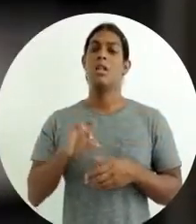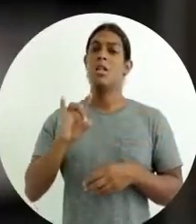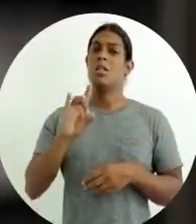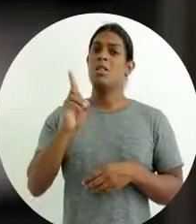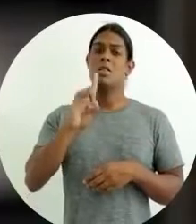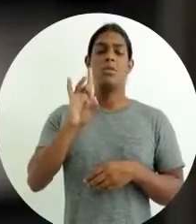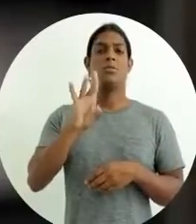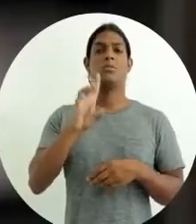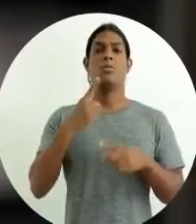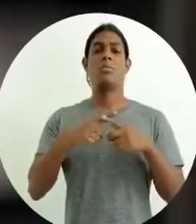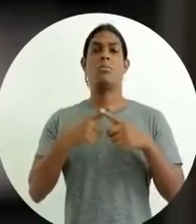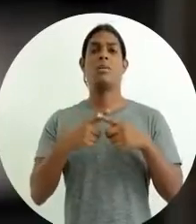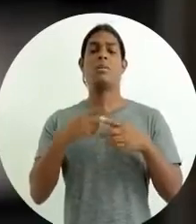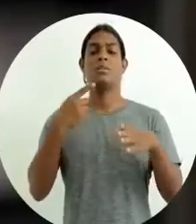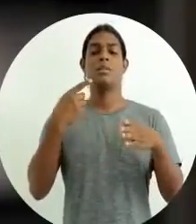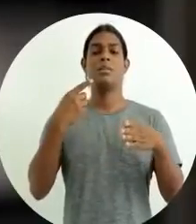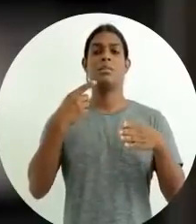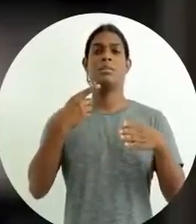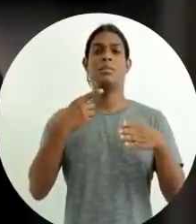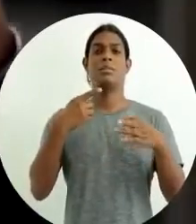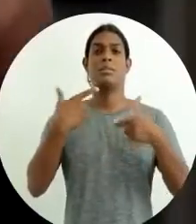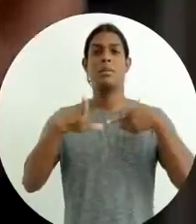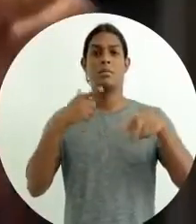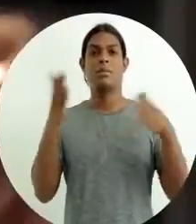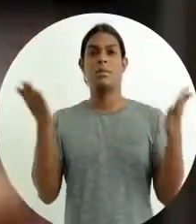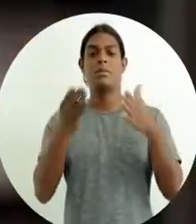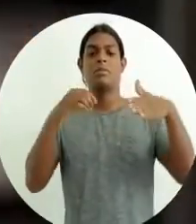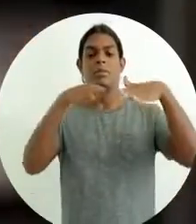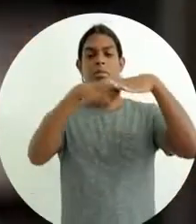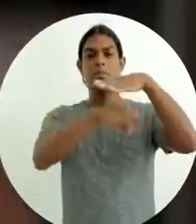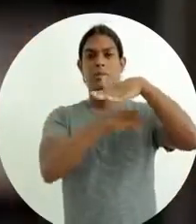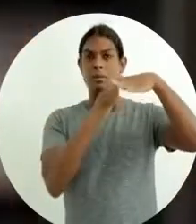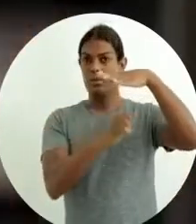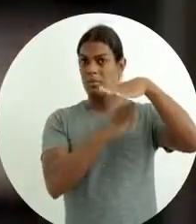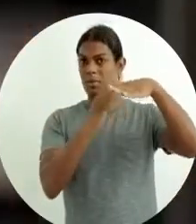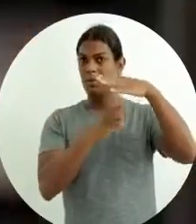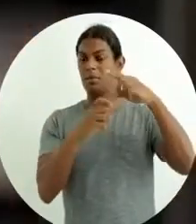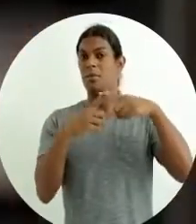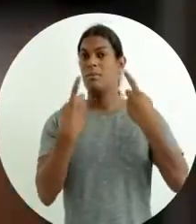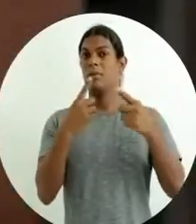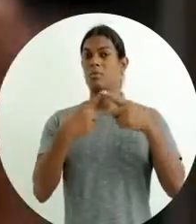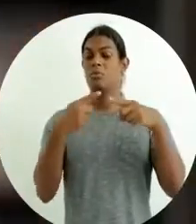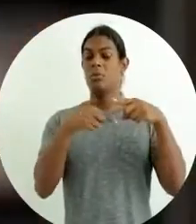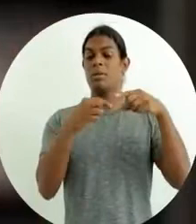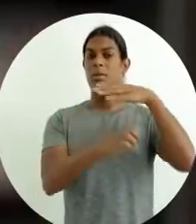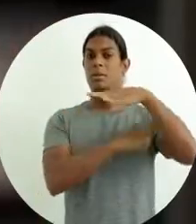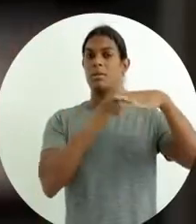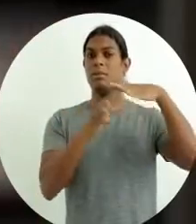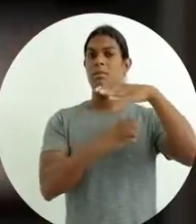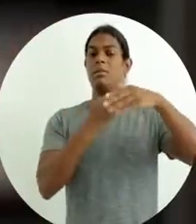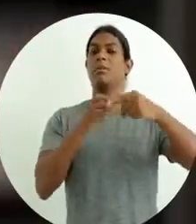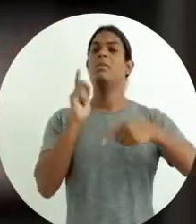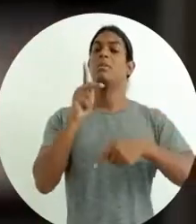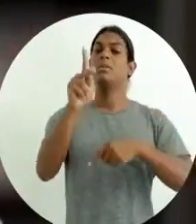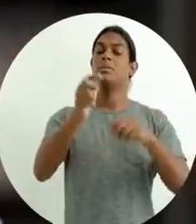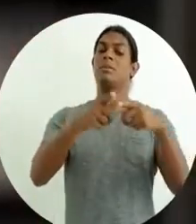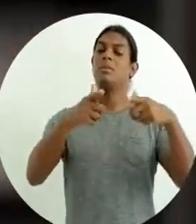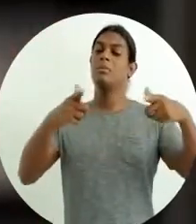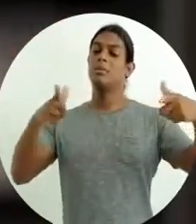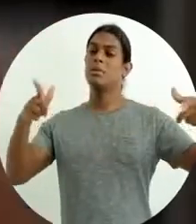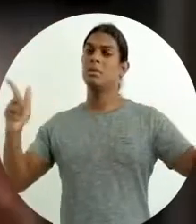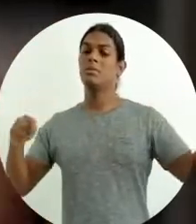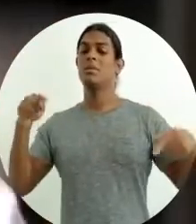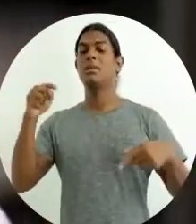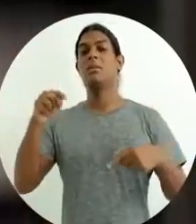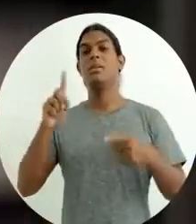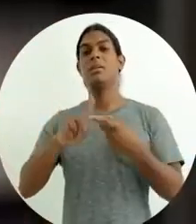parte agora desta organização, mas que a organização, com certeza, ela vai continuar crescendo e